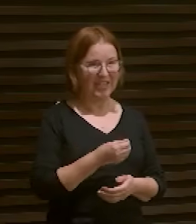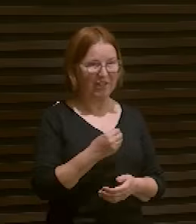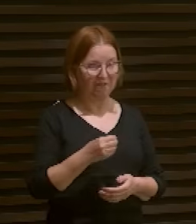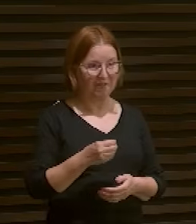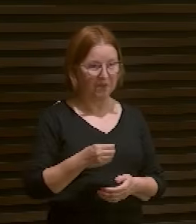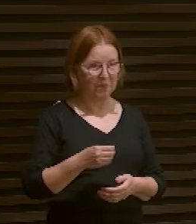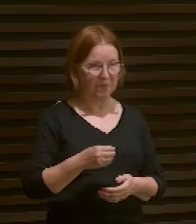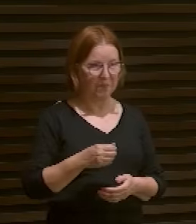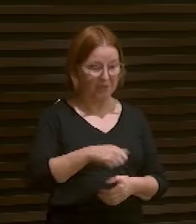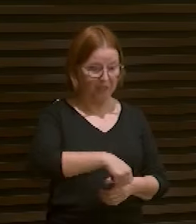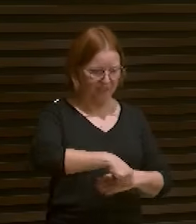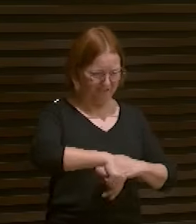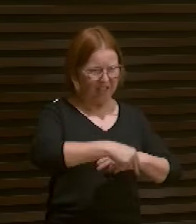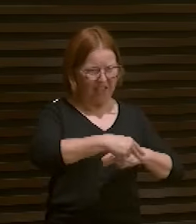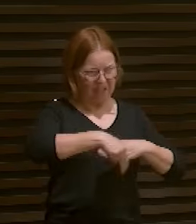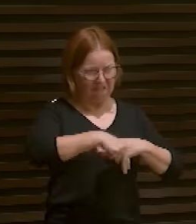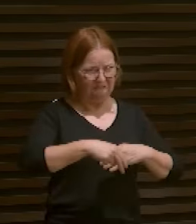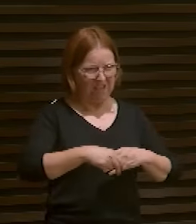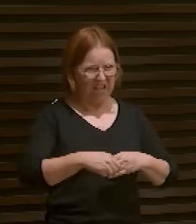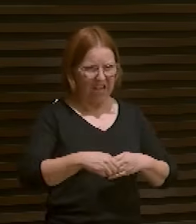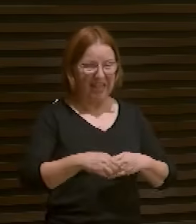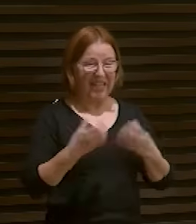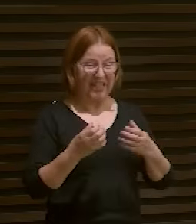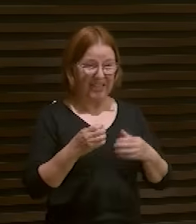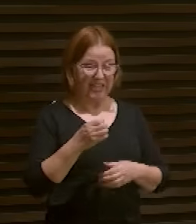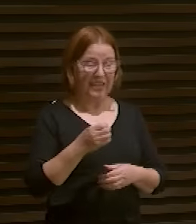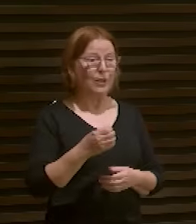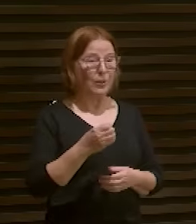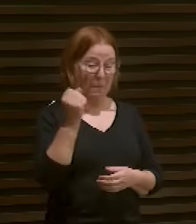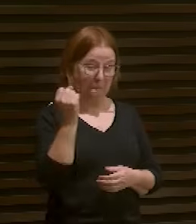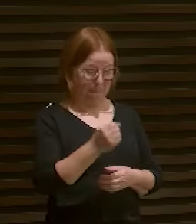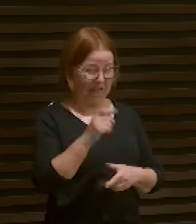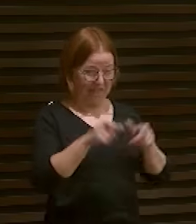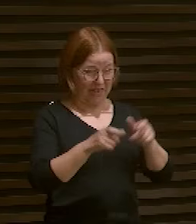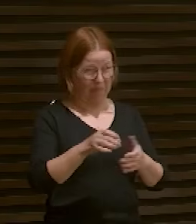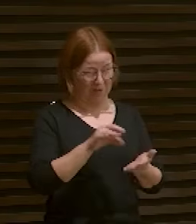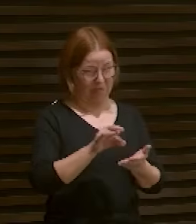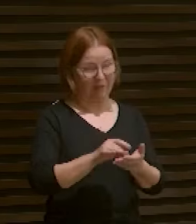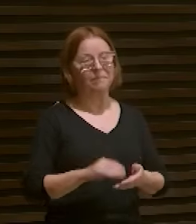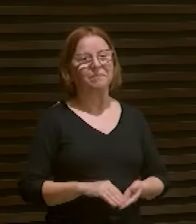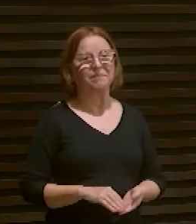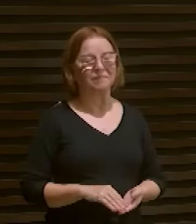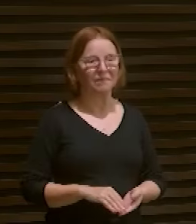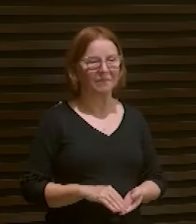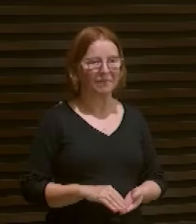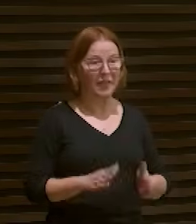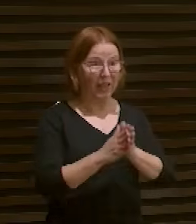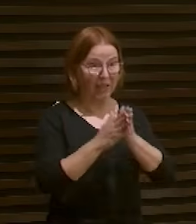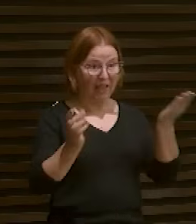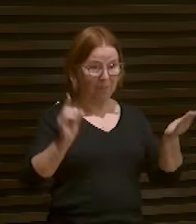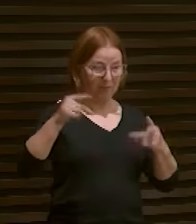rua aí. Agora entrega na mão do justo juiz. A Bíblia diz que Deus é o